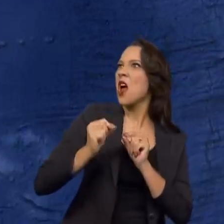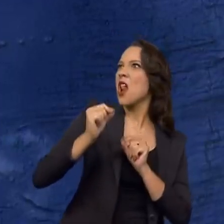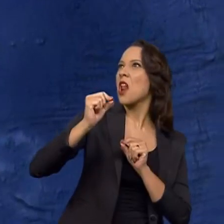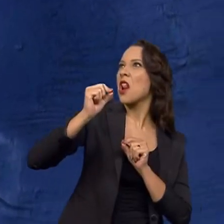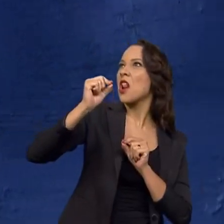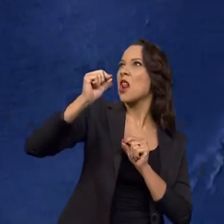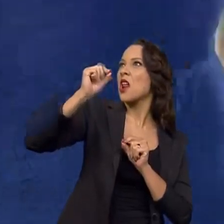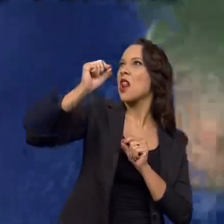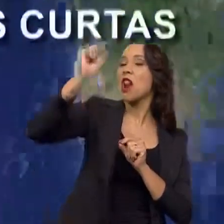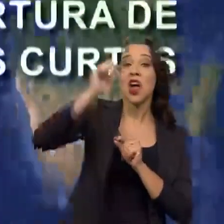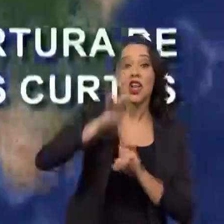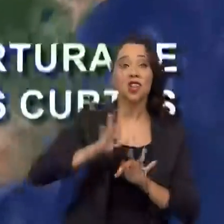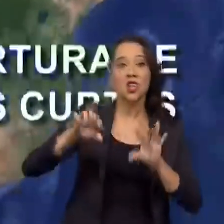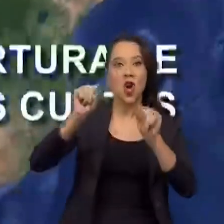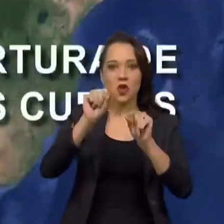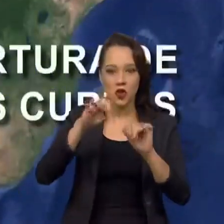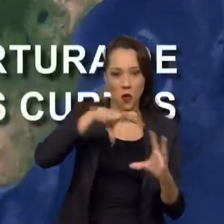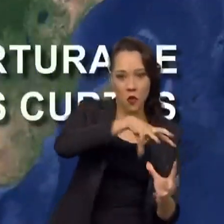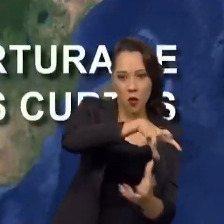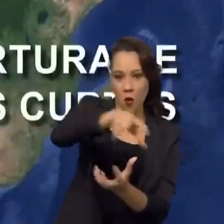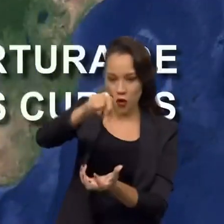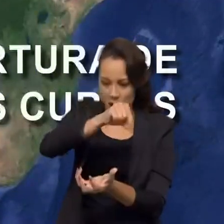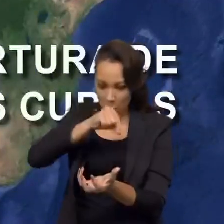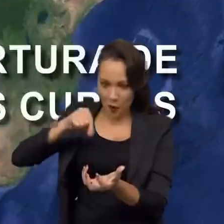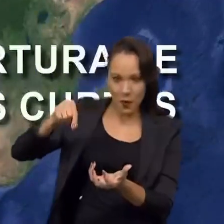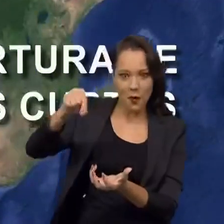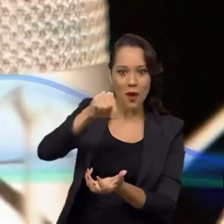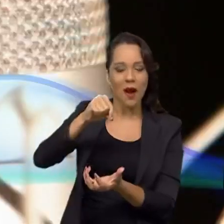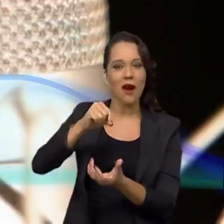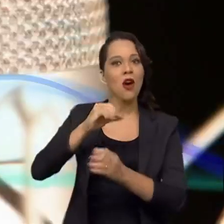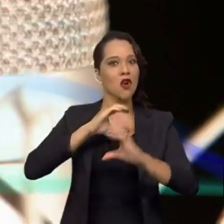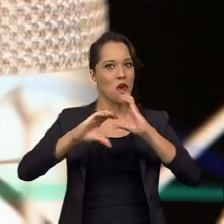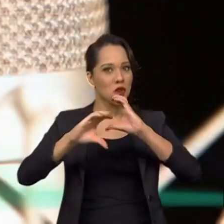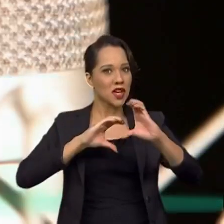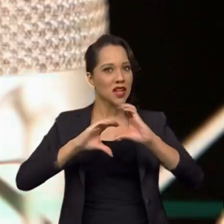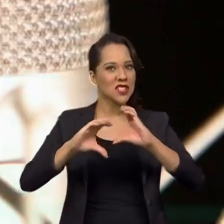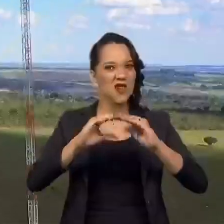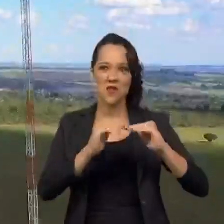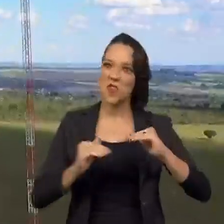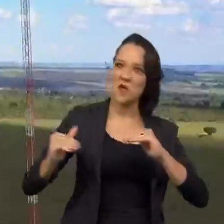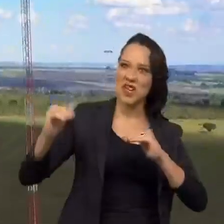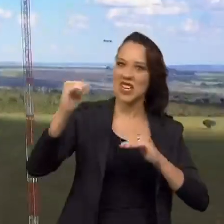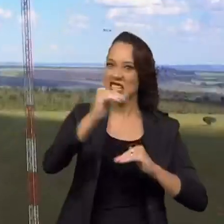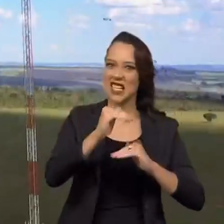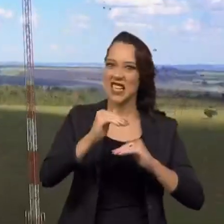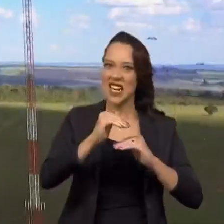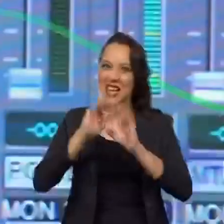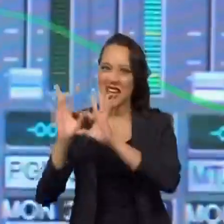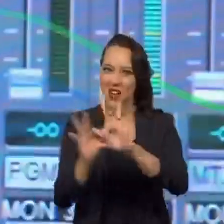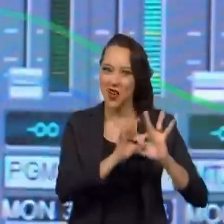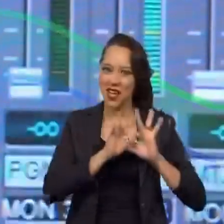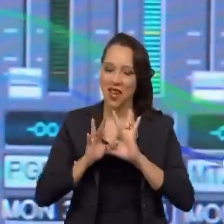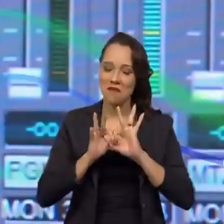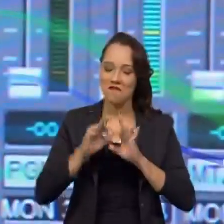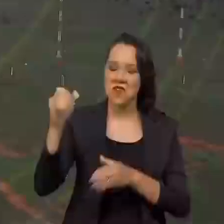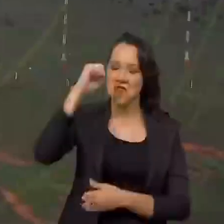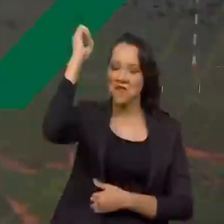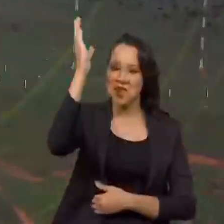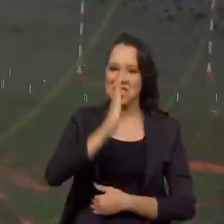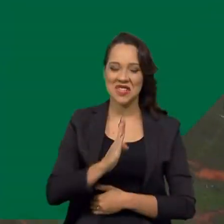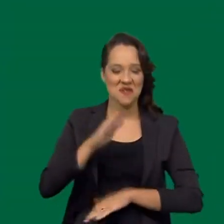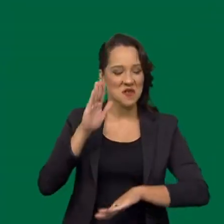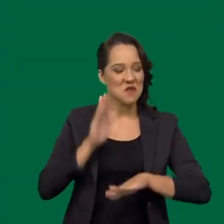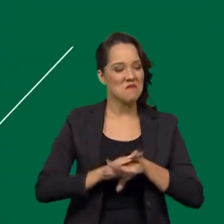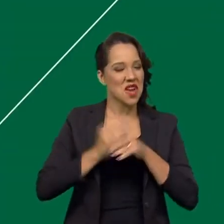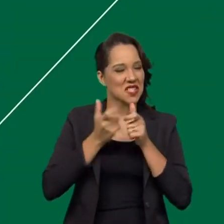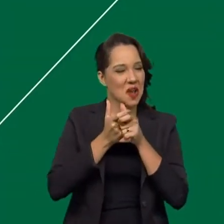e chega a todos os continentes do mundo. Comunicação, soberania, integração. O Brasil chega